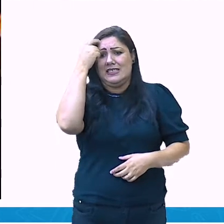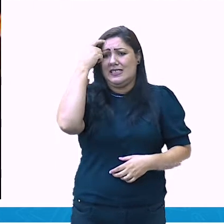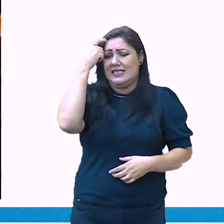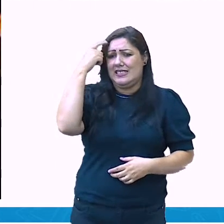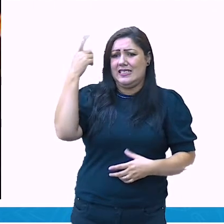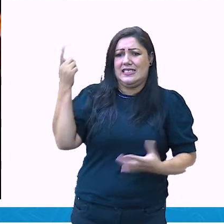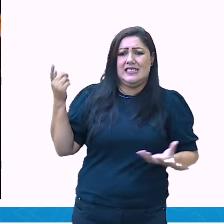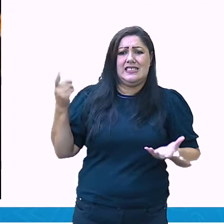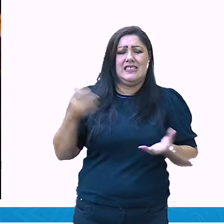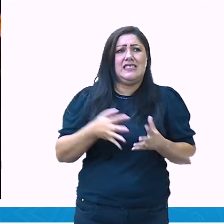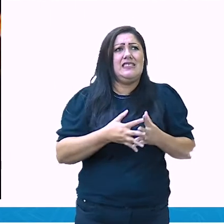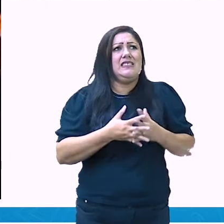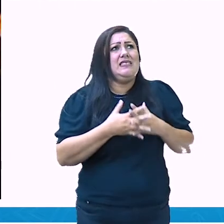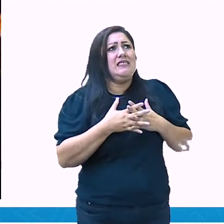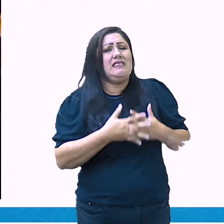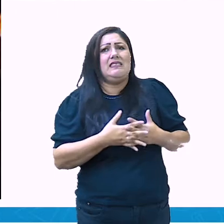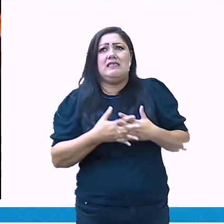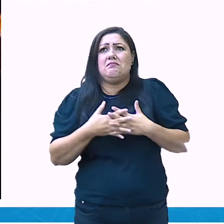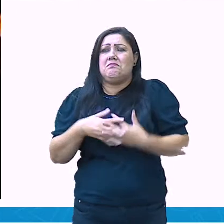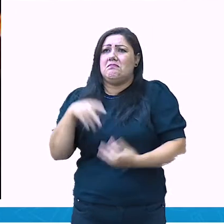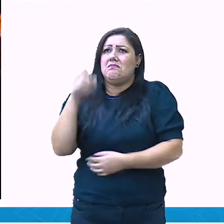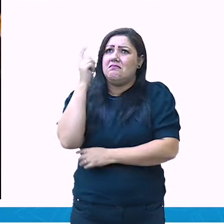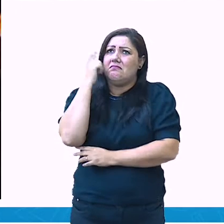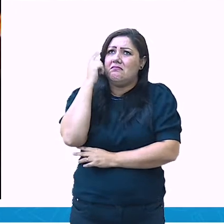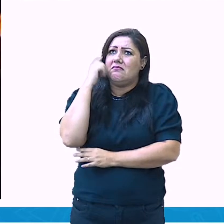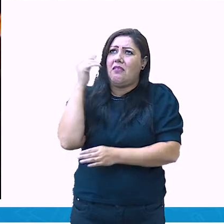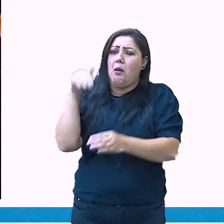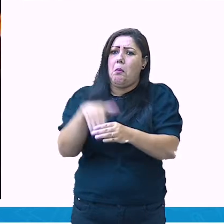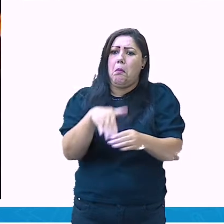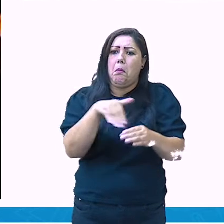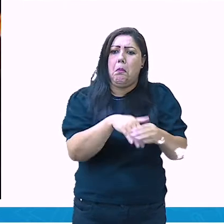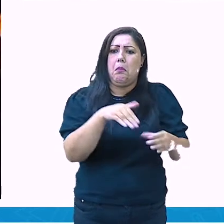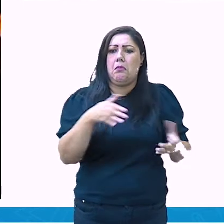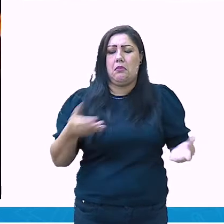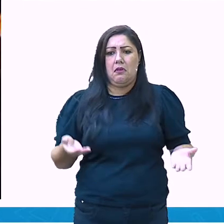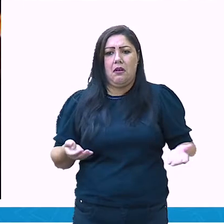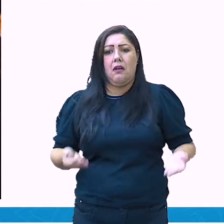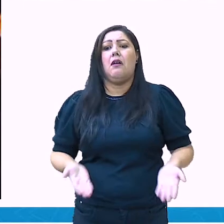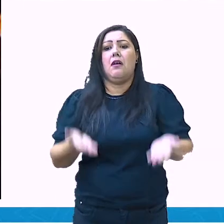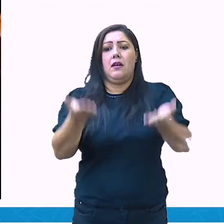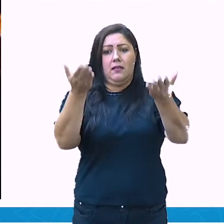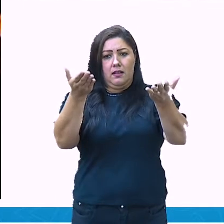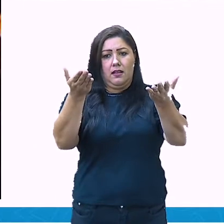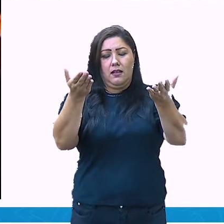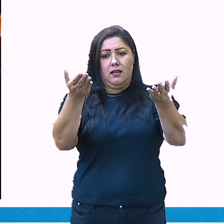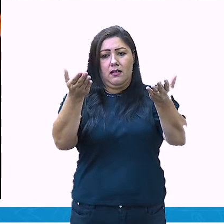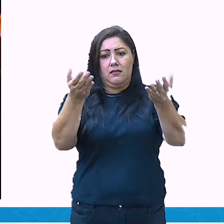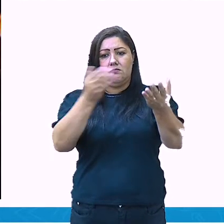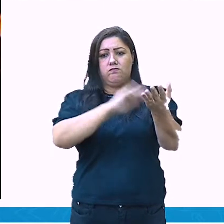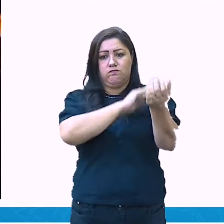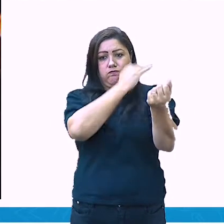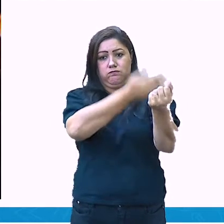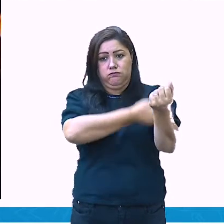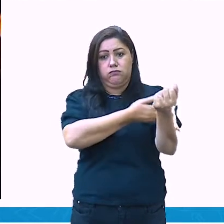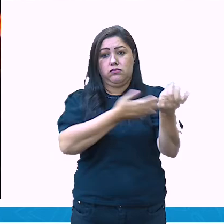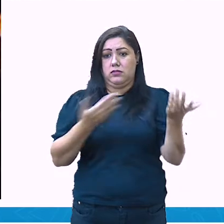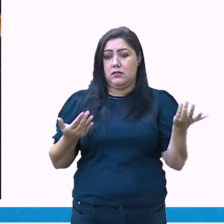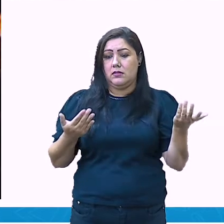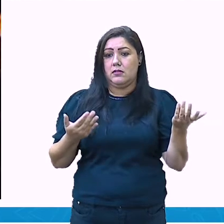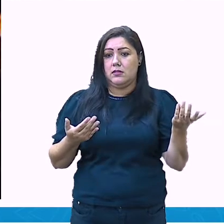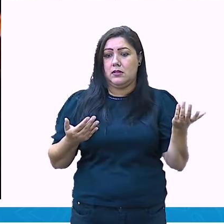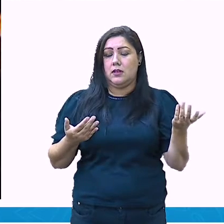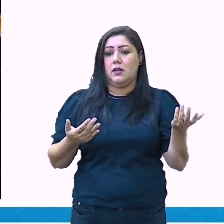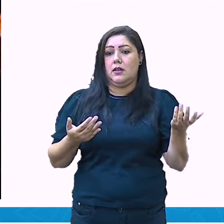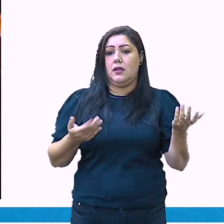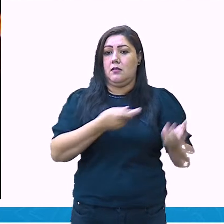população, que nós votamos, que colocamos eles no poder para representar,